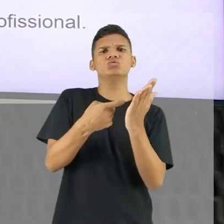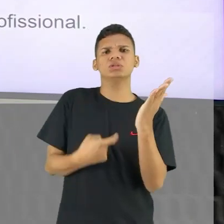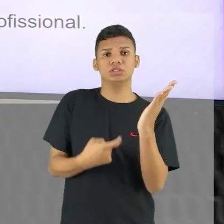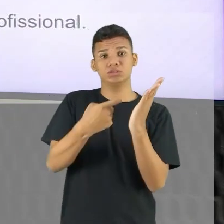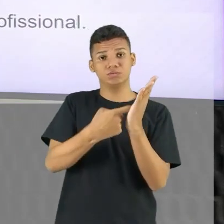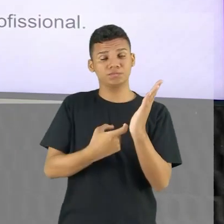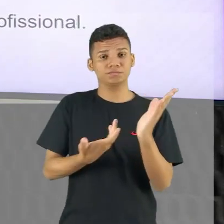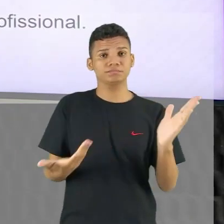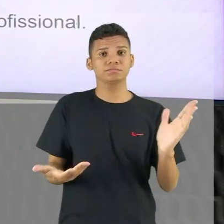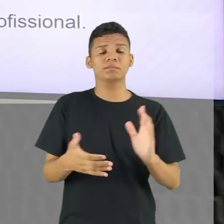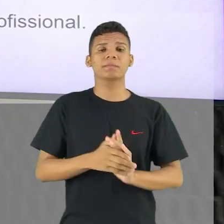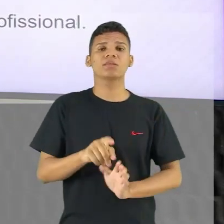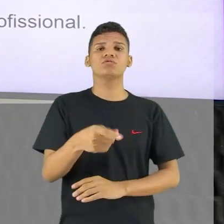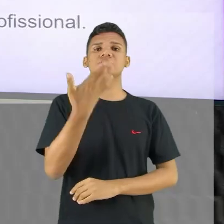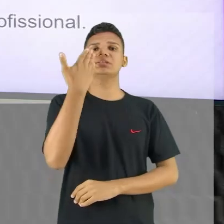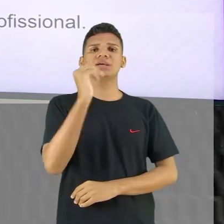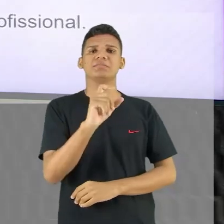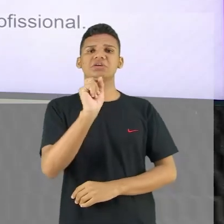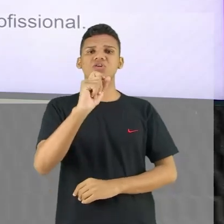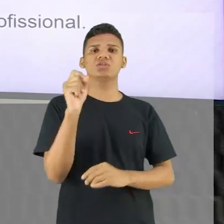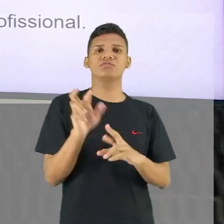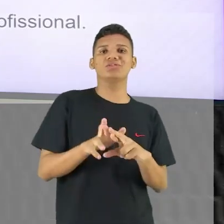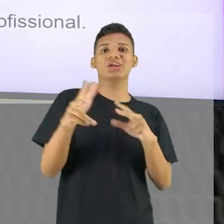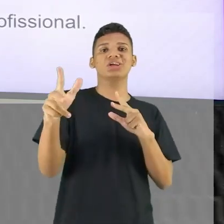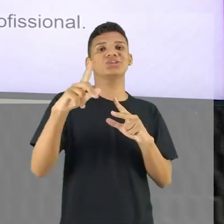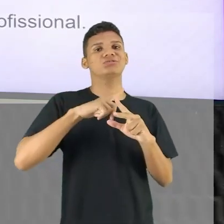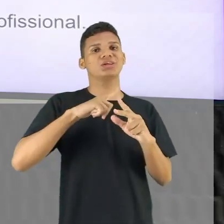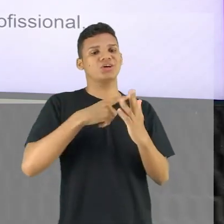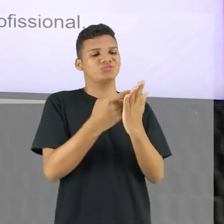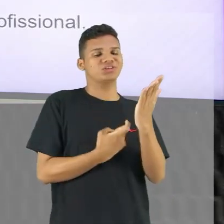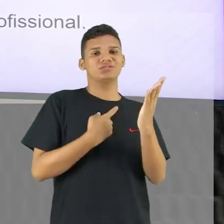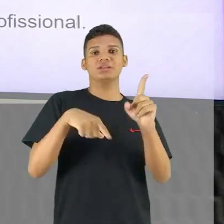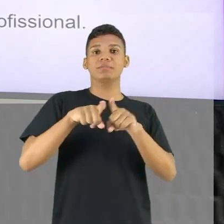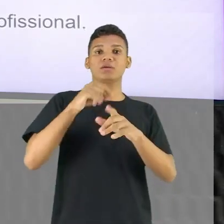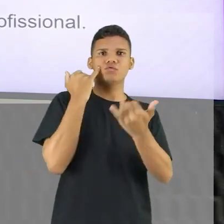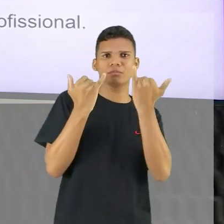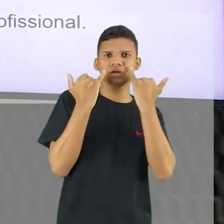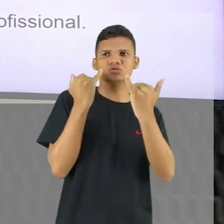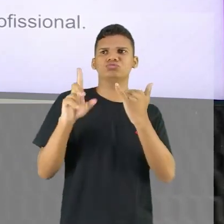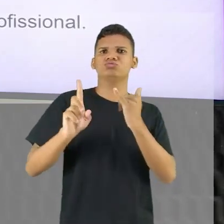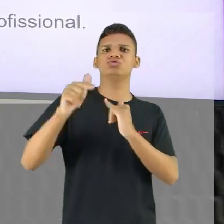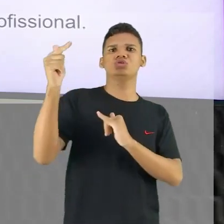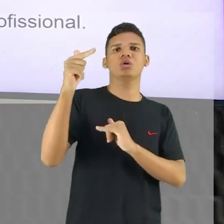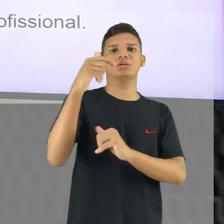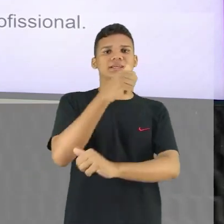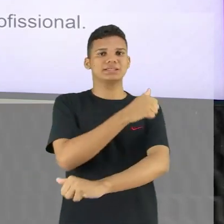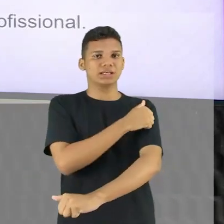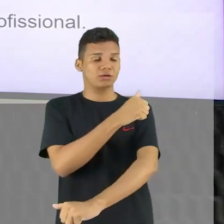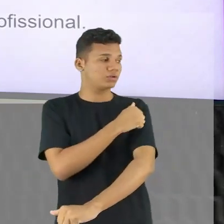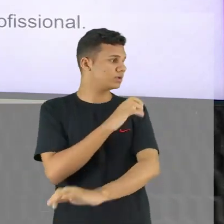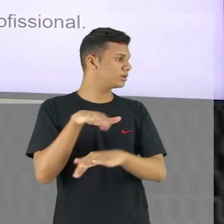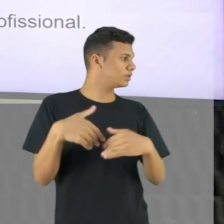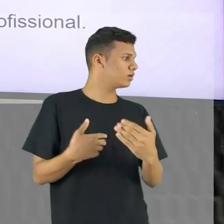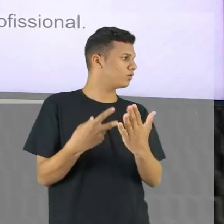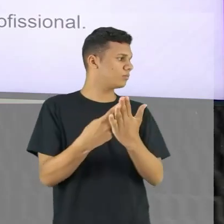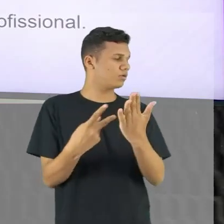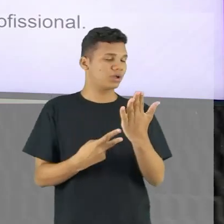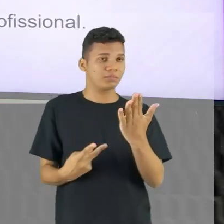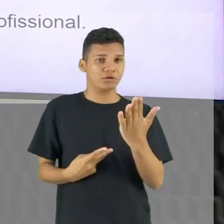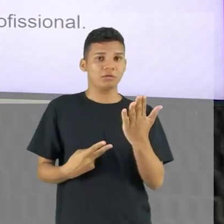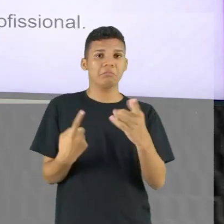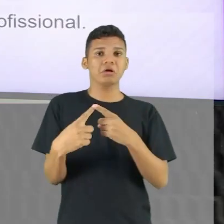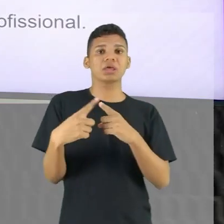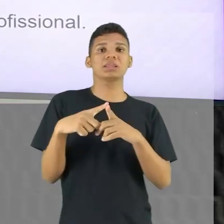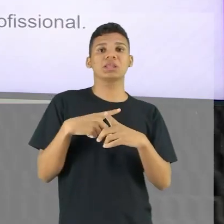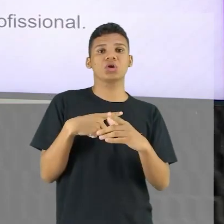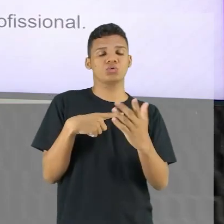do texto. Vocês sabem que diferente de um texto informativo que a gente viu em outras aulas, o poema, ele é um texto